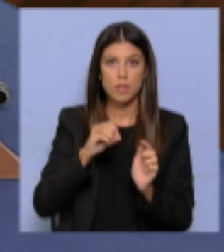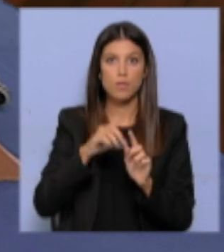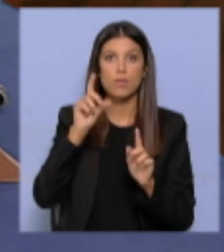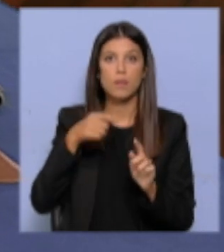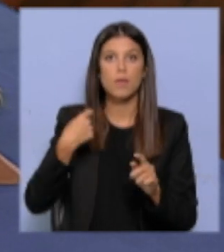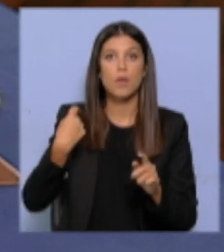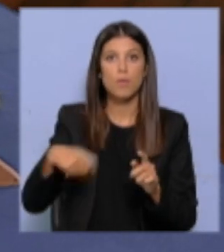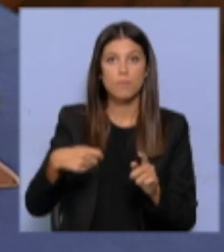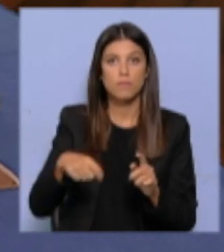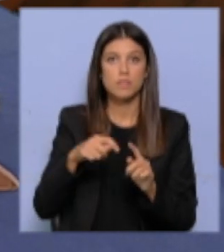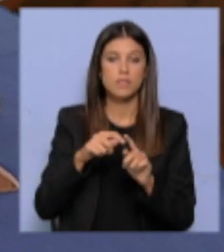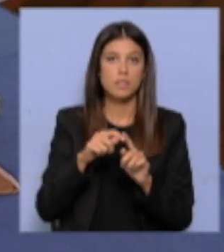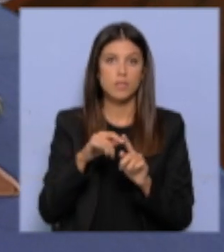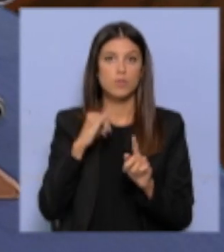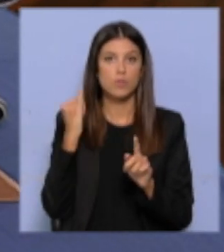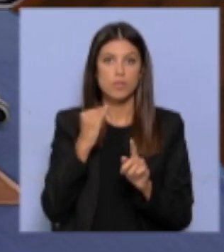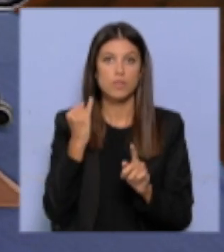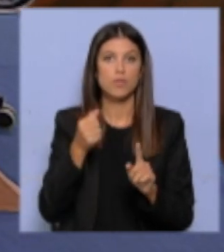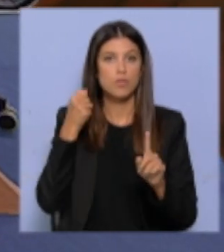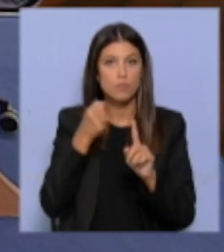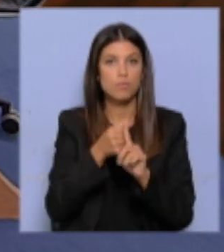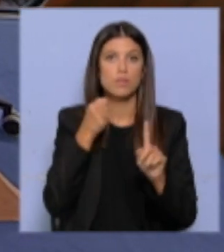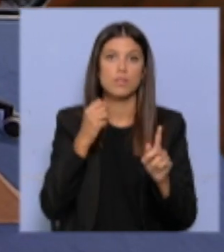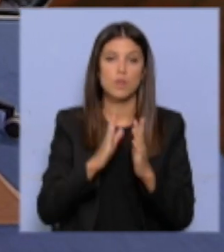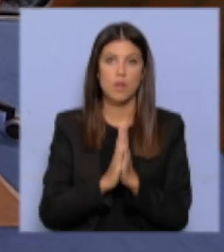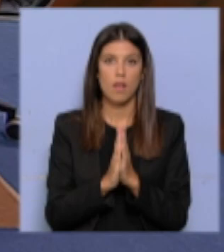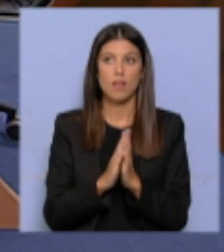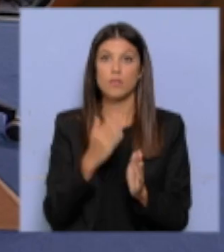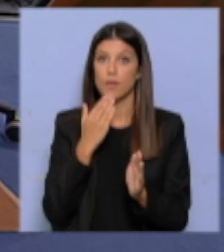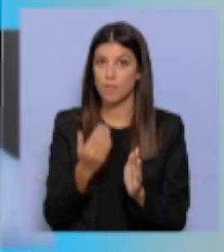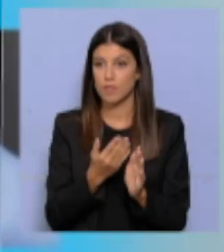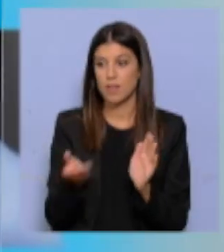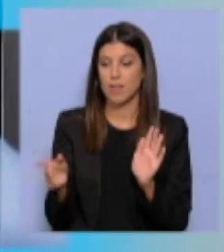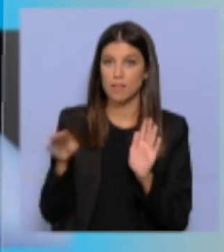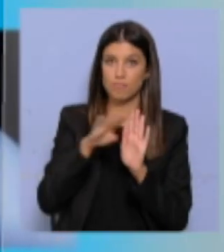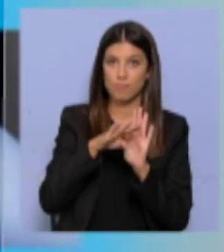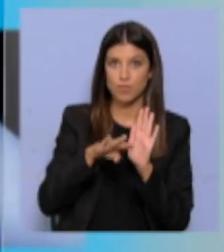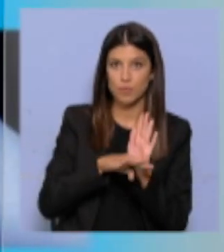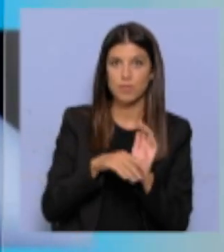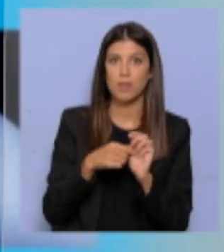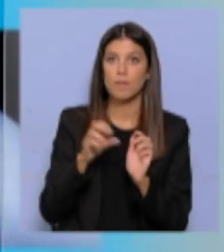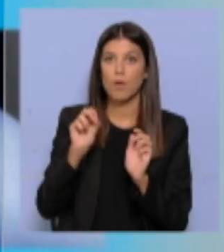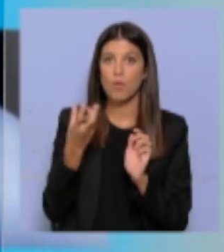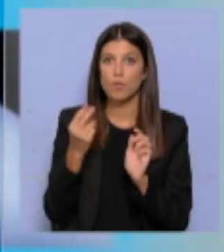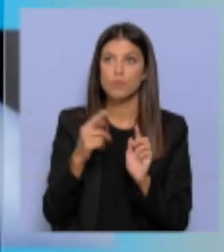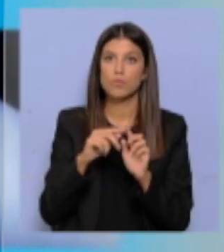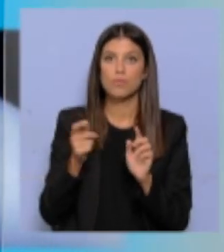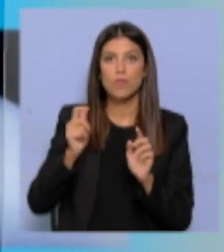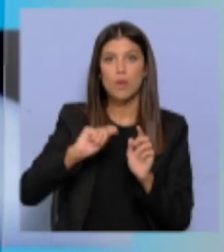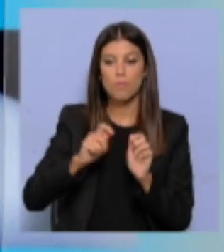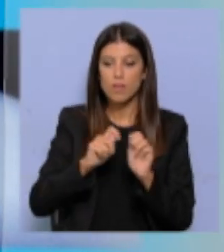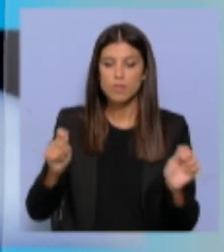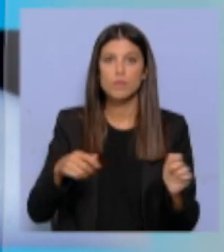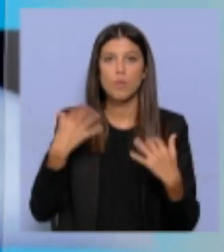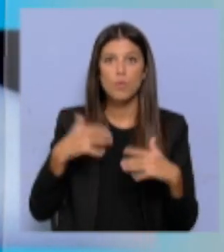Missionários Adjentes. Muito boa tarde, obrigado por estar aqui no programa Eclésia. Outubro é o mês forte da missão. Ontem a